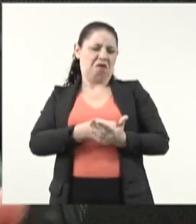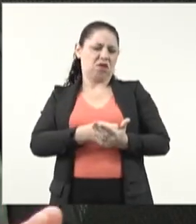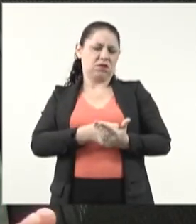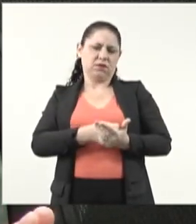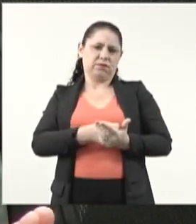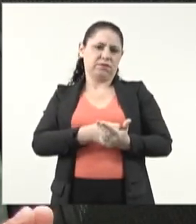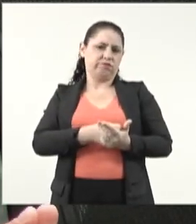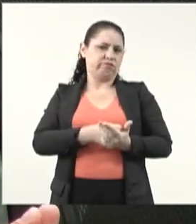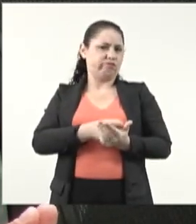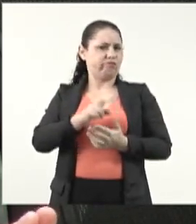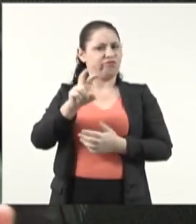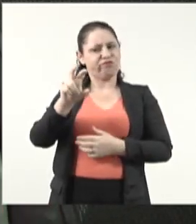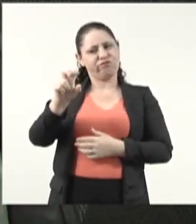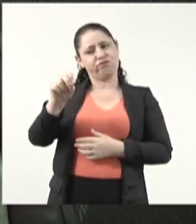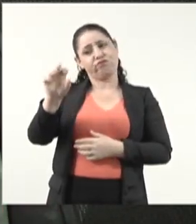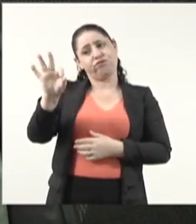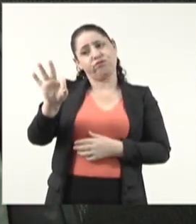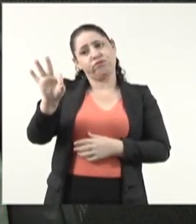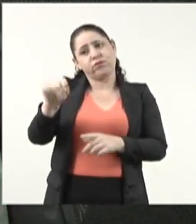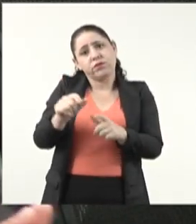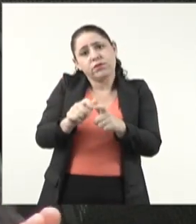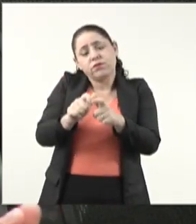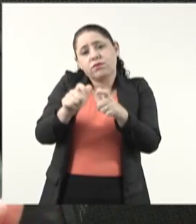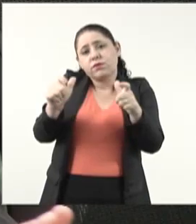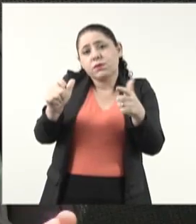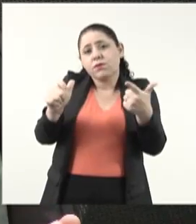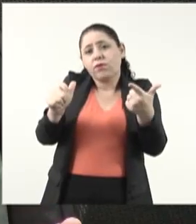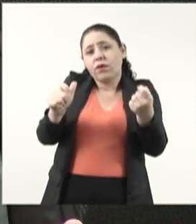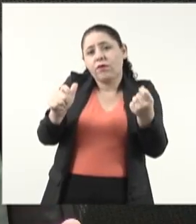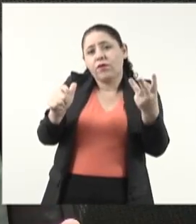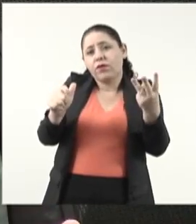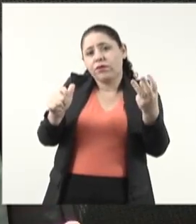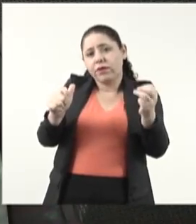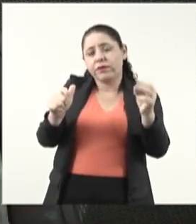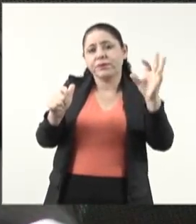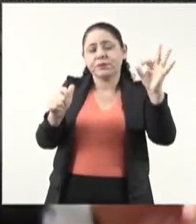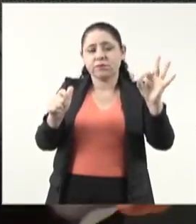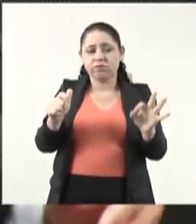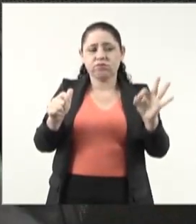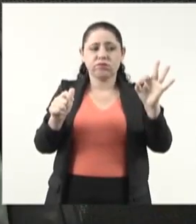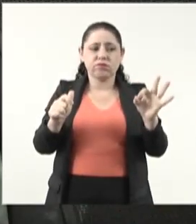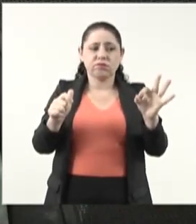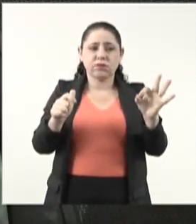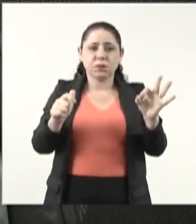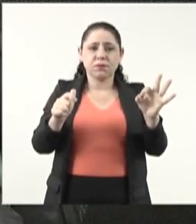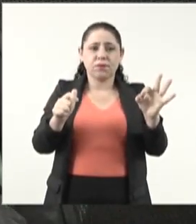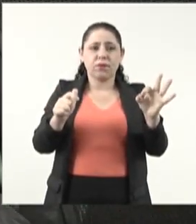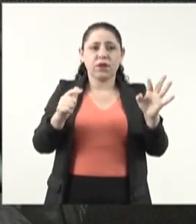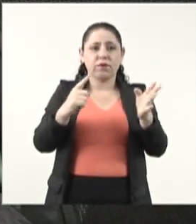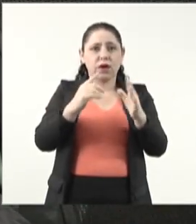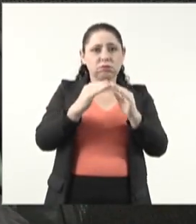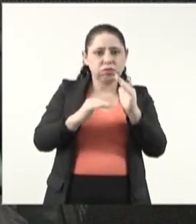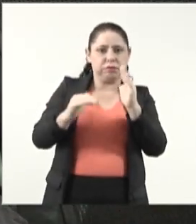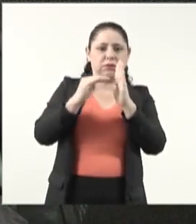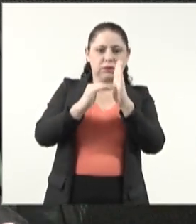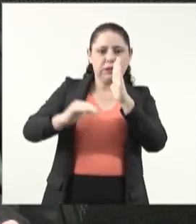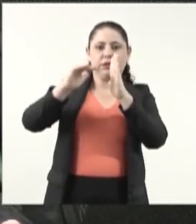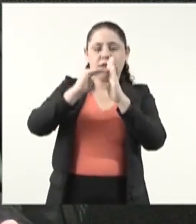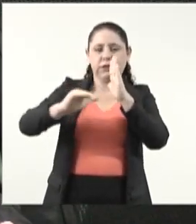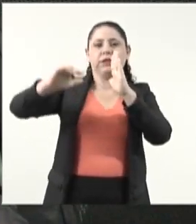de conseguir 50%, mas se nós ampliar para 20%, para 30%, um calendário de que vai